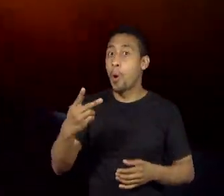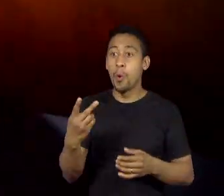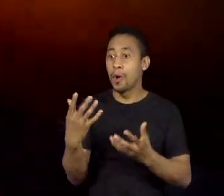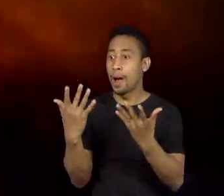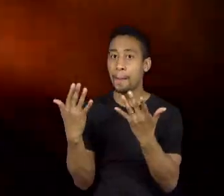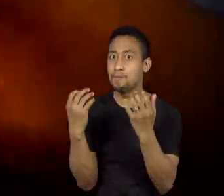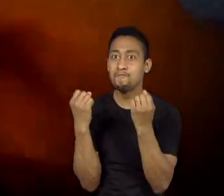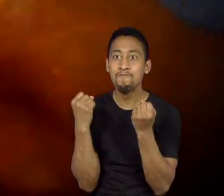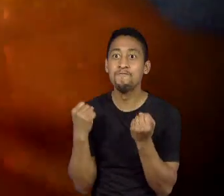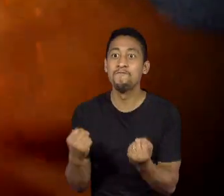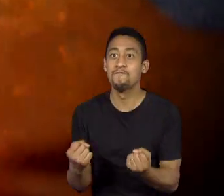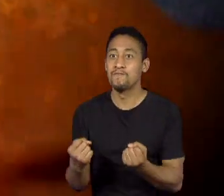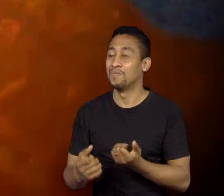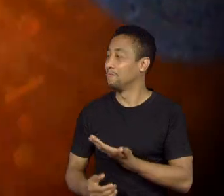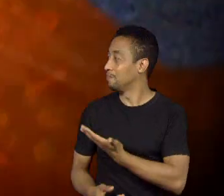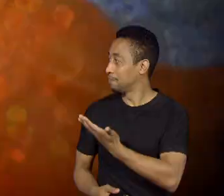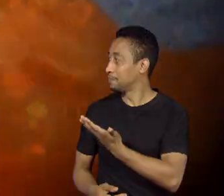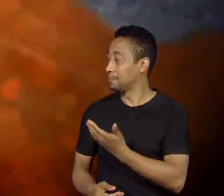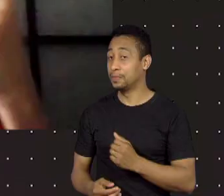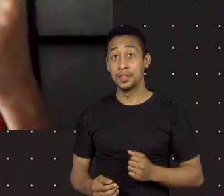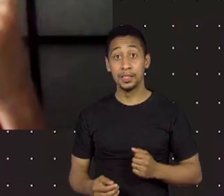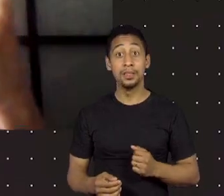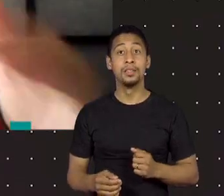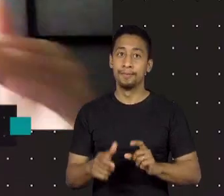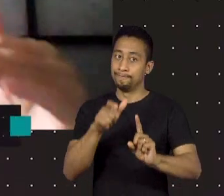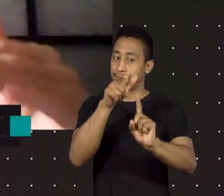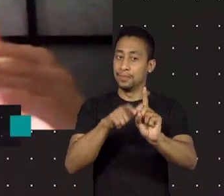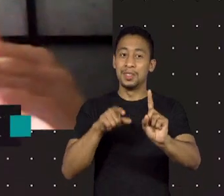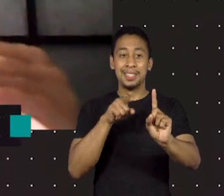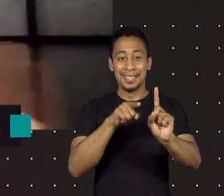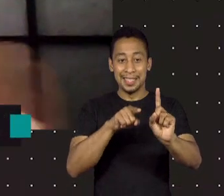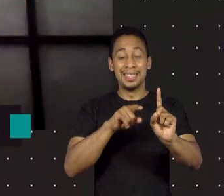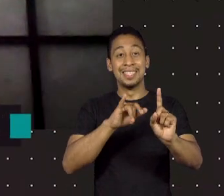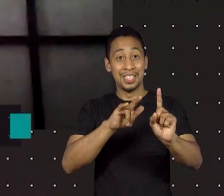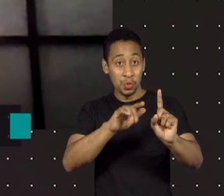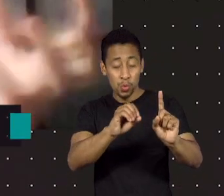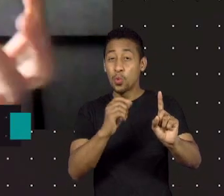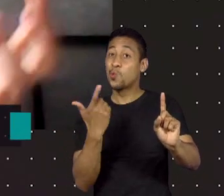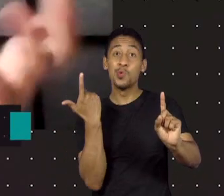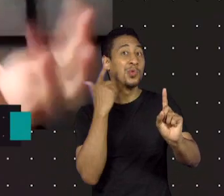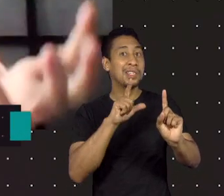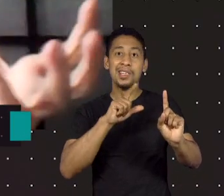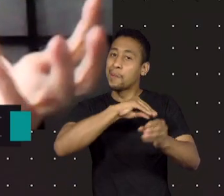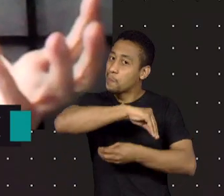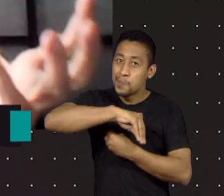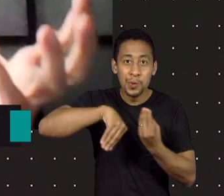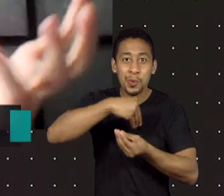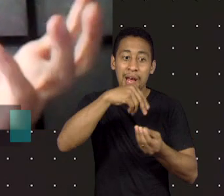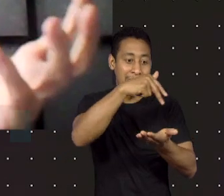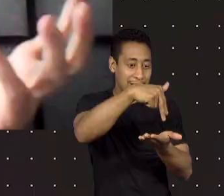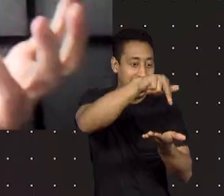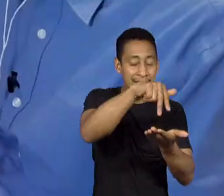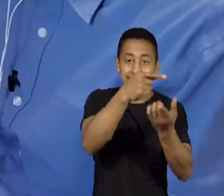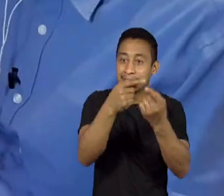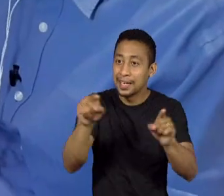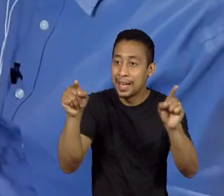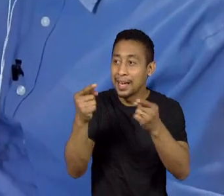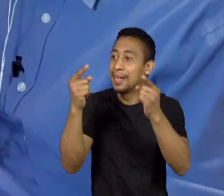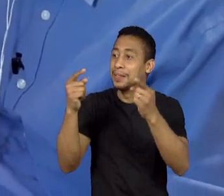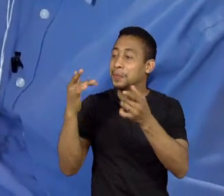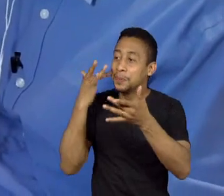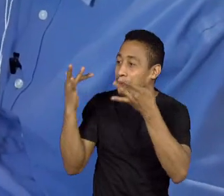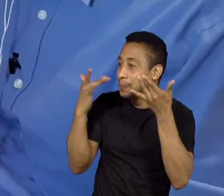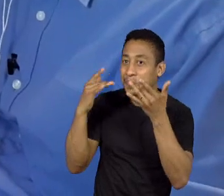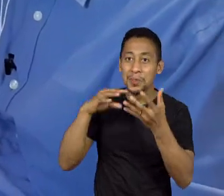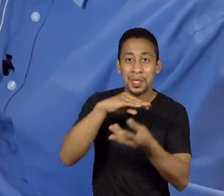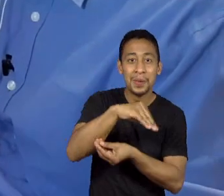homem. Ele conseguia unir teatro, dança, música, sabe? De uma